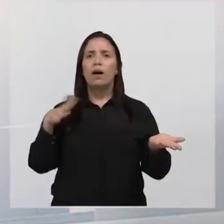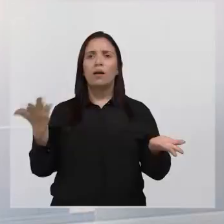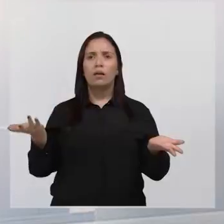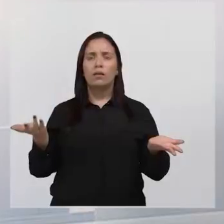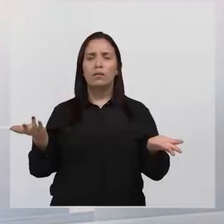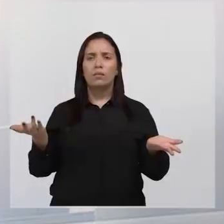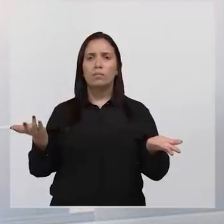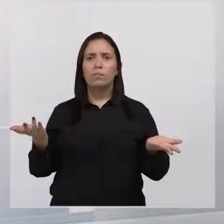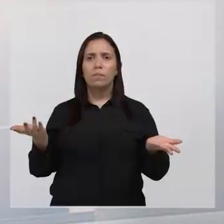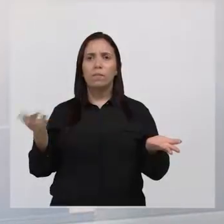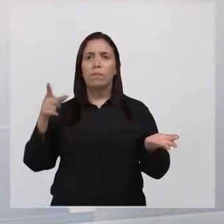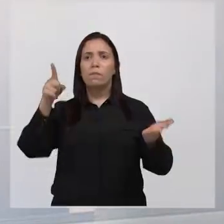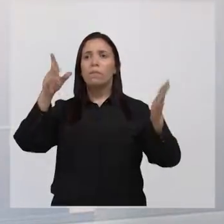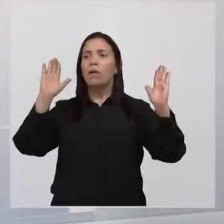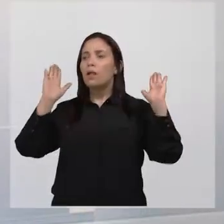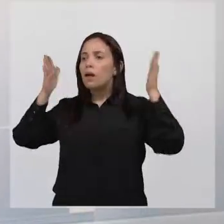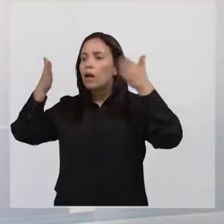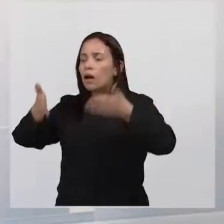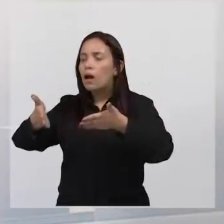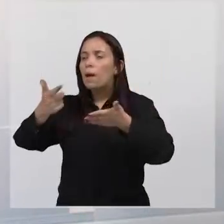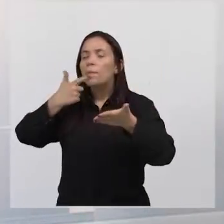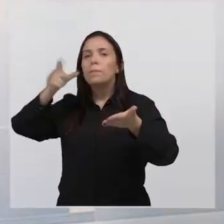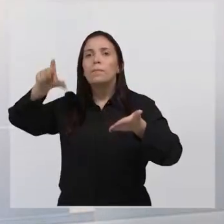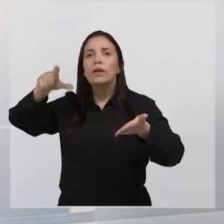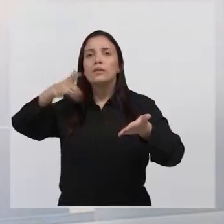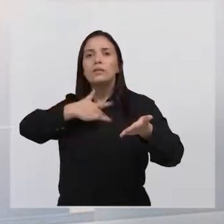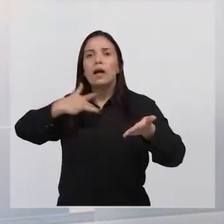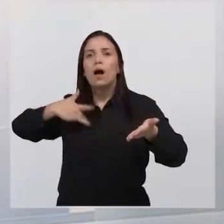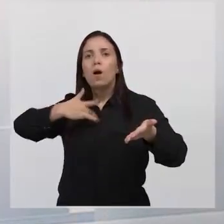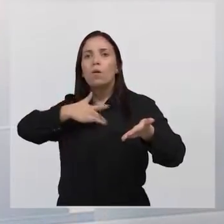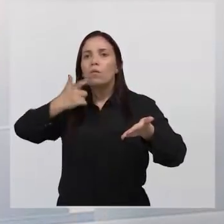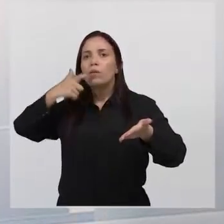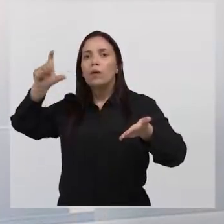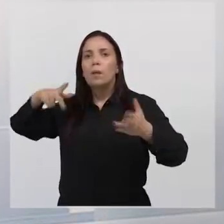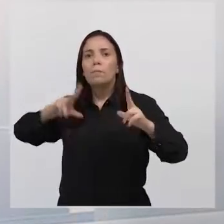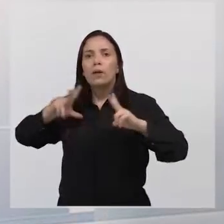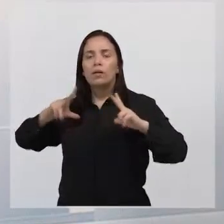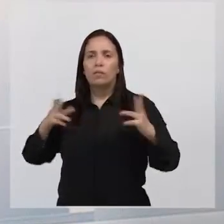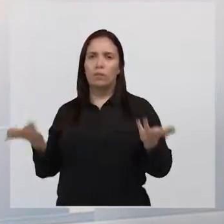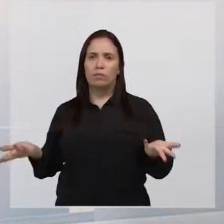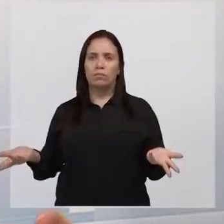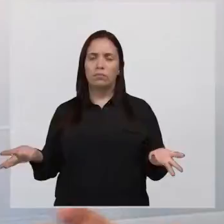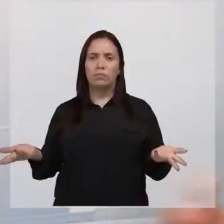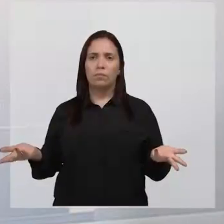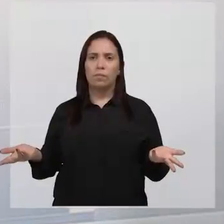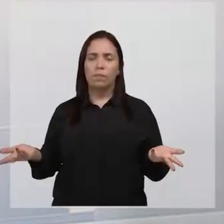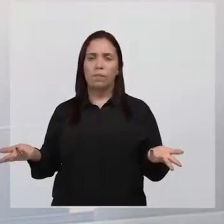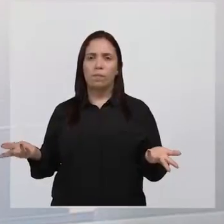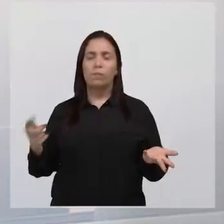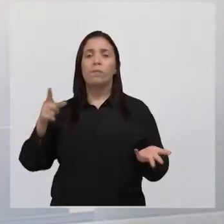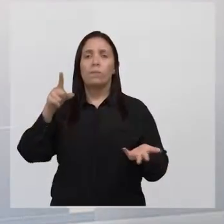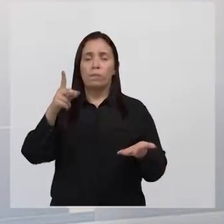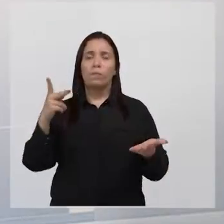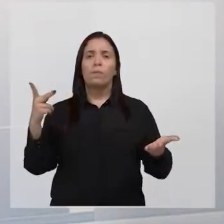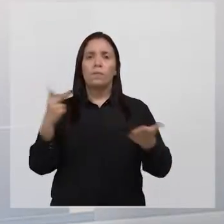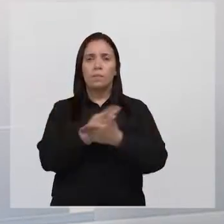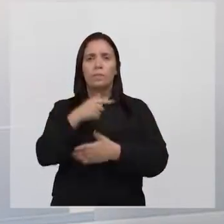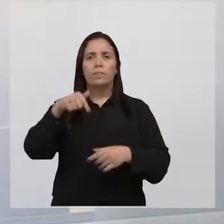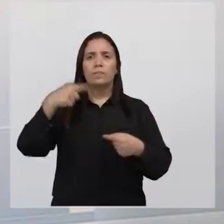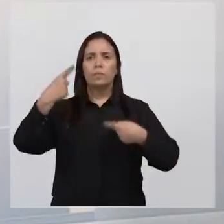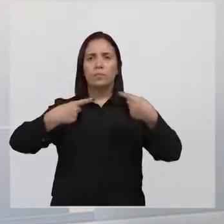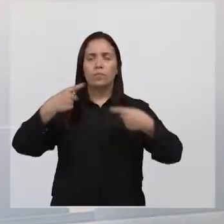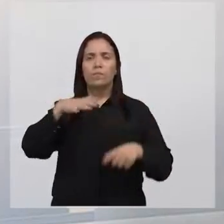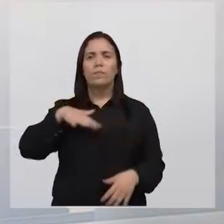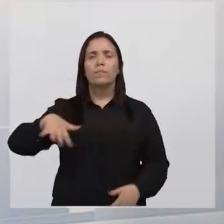seguros de saúde privado. Quer dizer, você notava aí o sistema. Carlinhos, esse vácuo que a política brasileira está